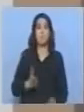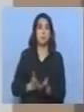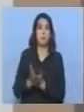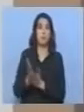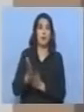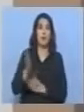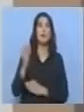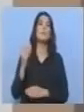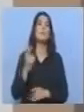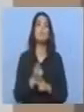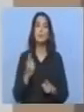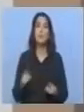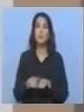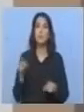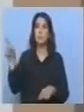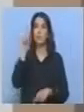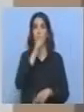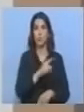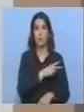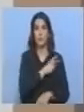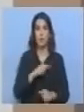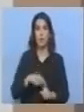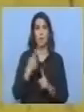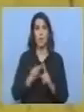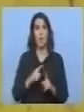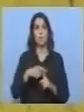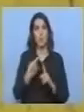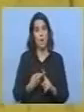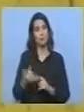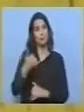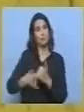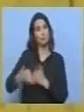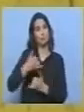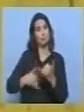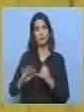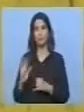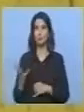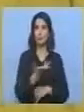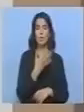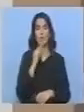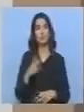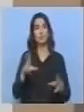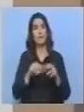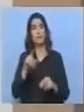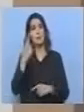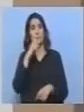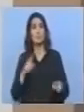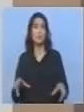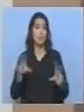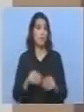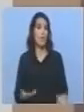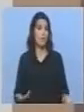estar, porque, como todas as outras universidades, todos os anos nos renovamos com os novos alunos e também com os novos professores. Nós